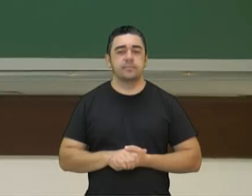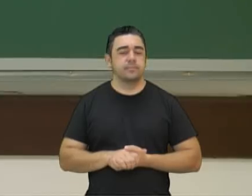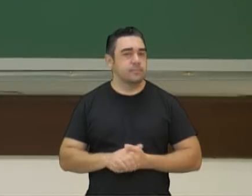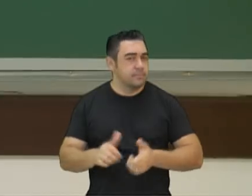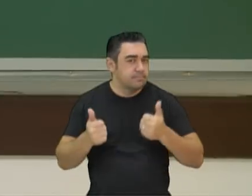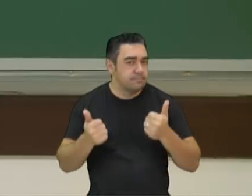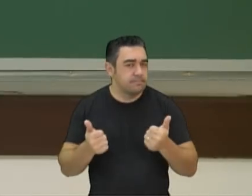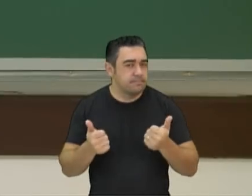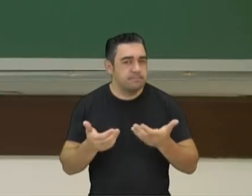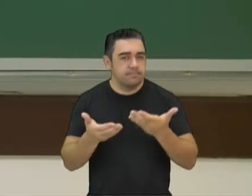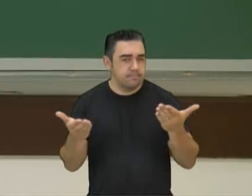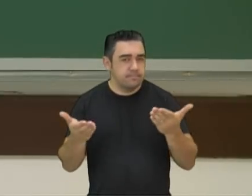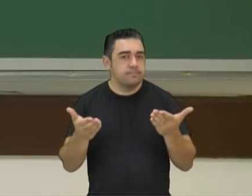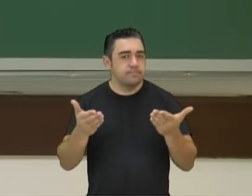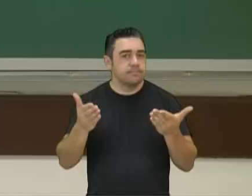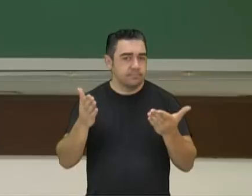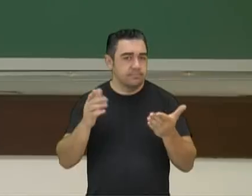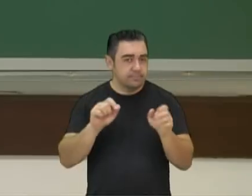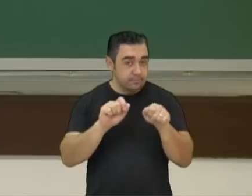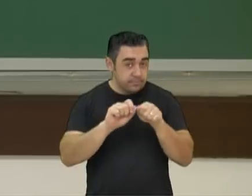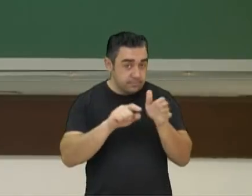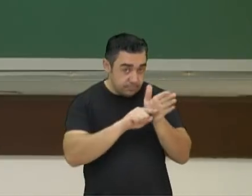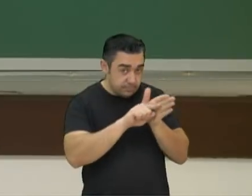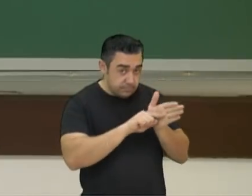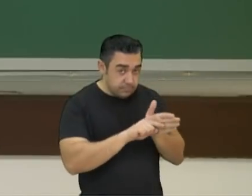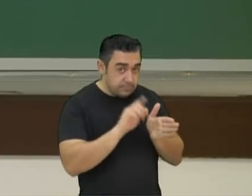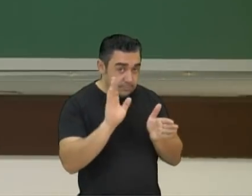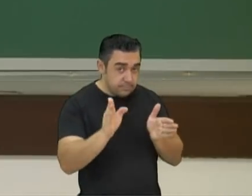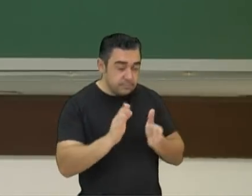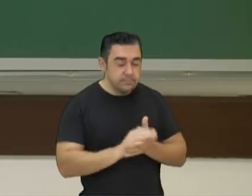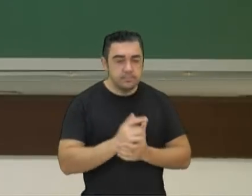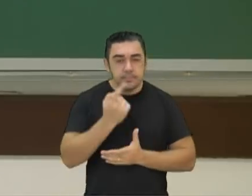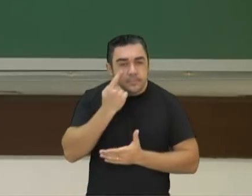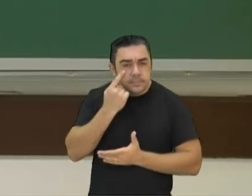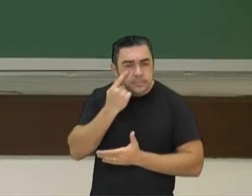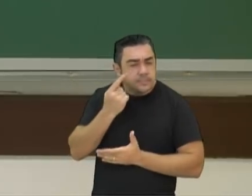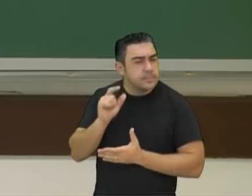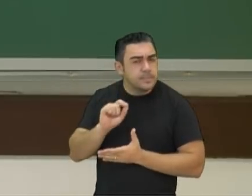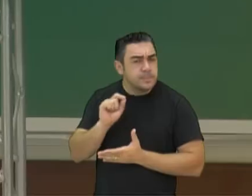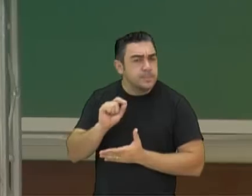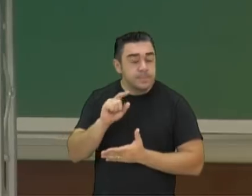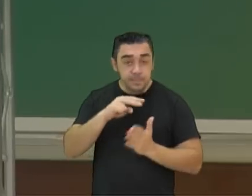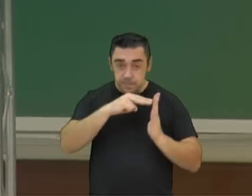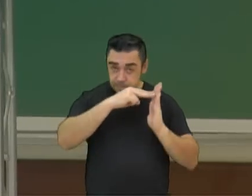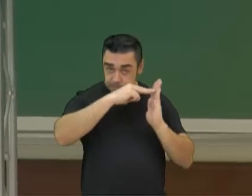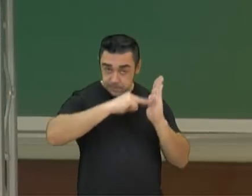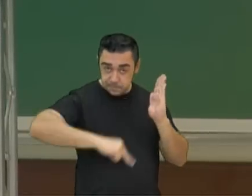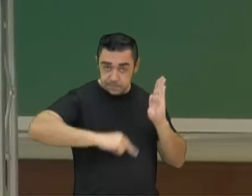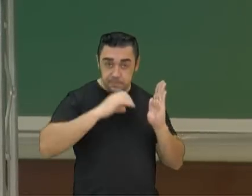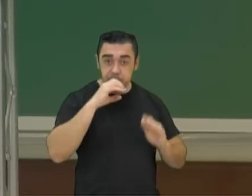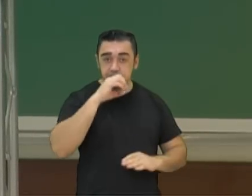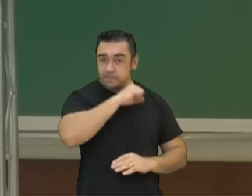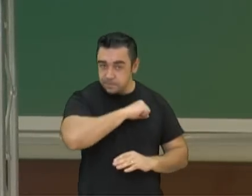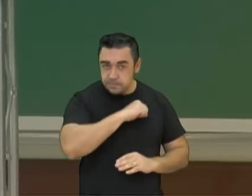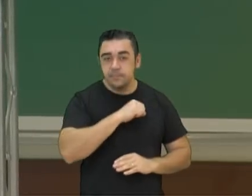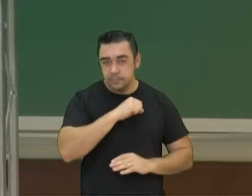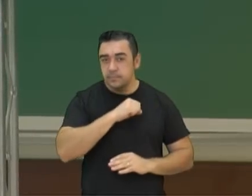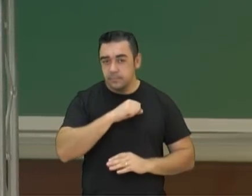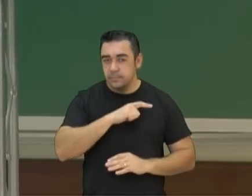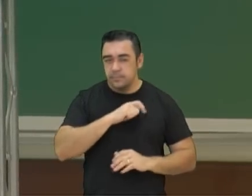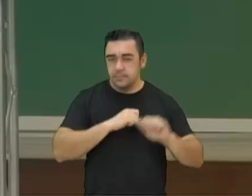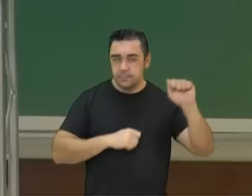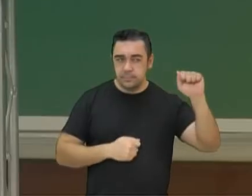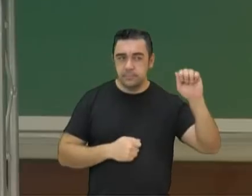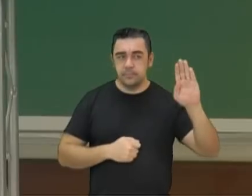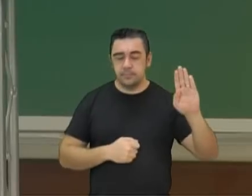Muito bem, pessoal. Fizeram a sua pesquisa? Então vamos lá. Vamos dar mais uma lidinha aqui, bem rápida, nas nossas